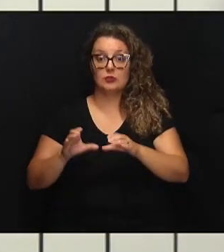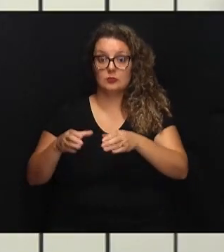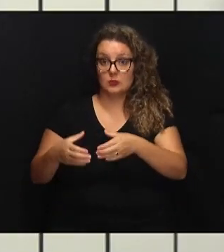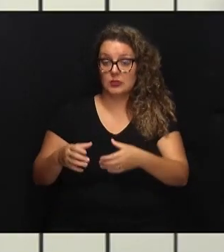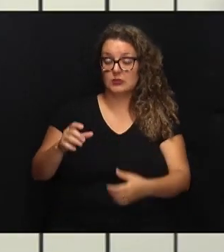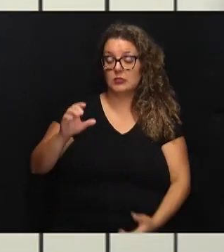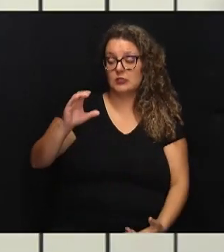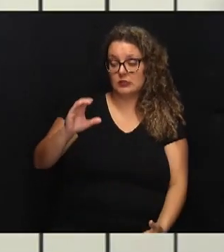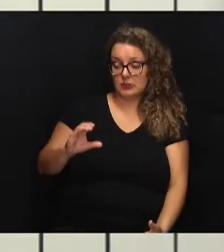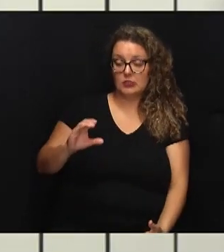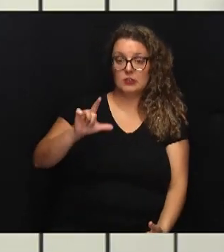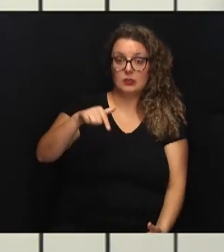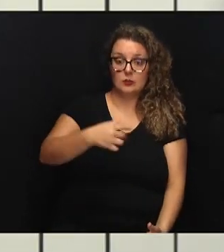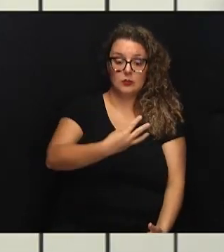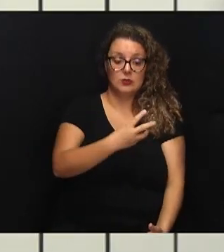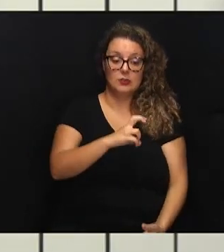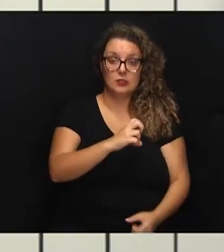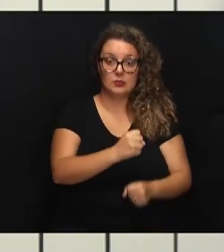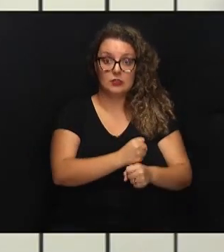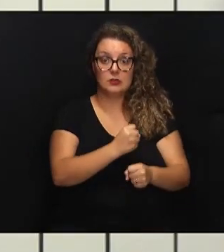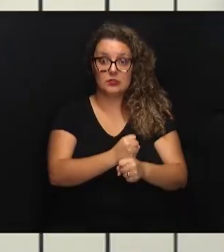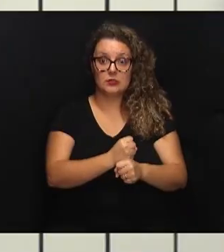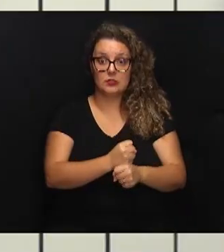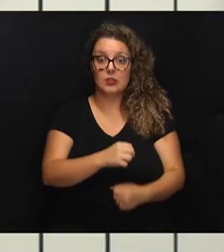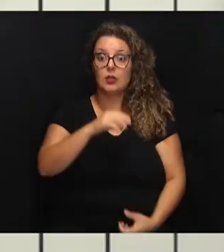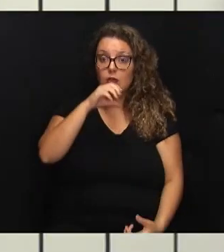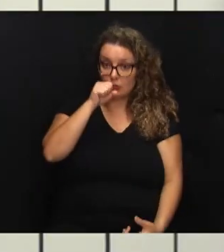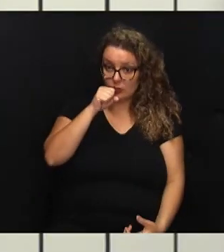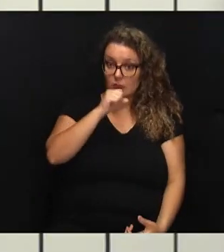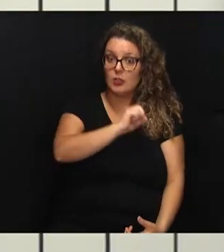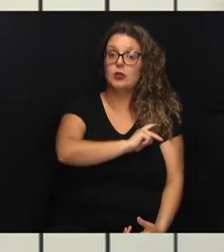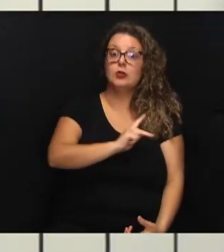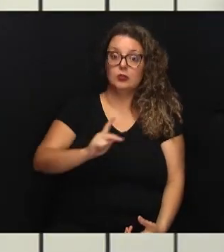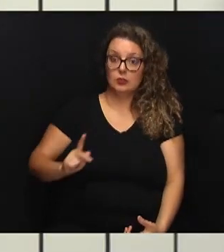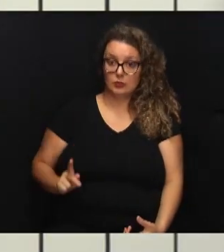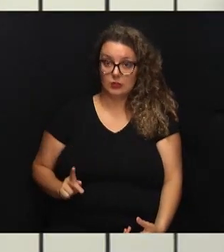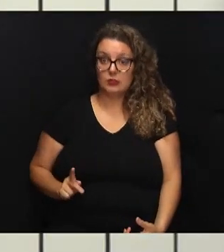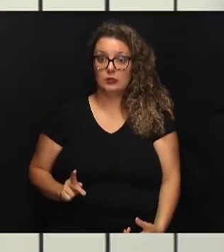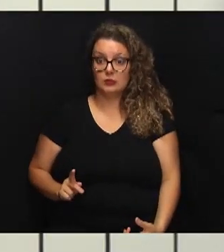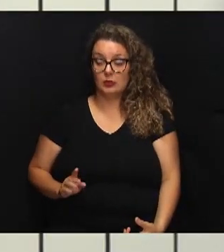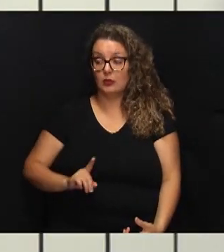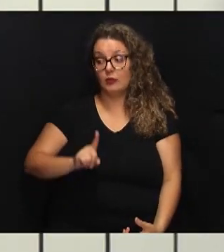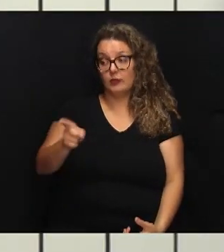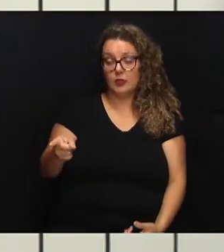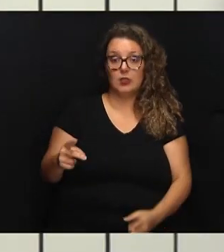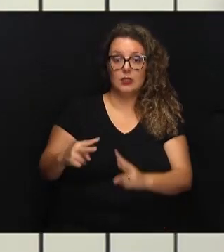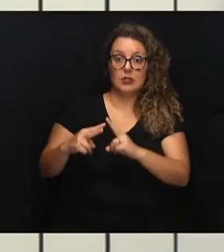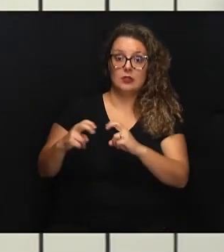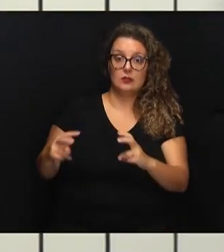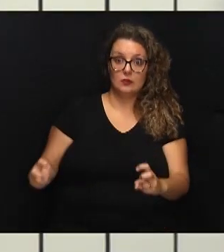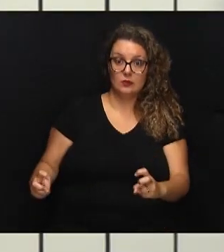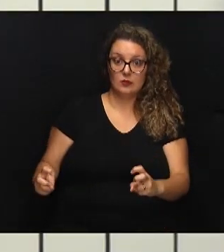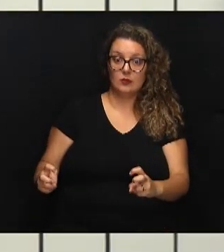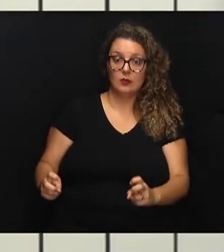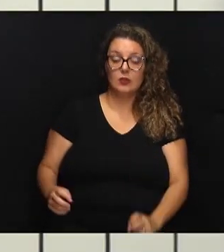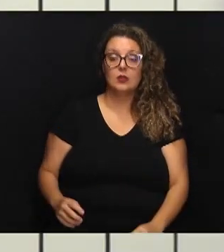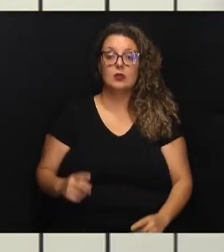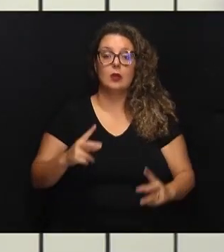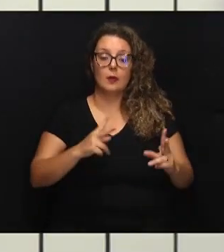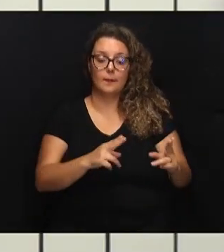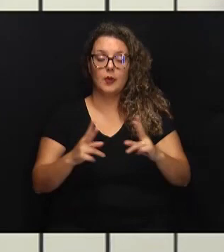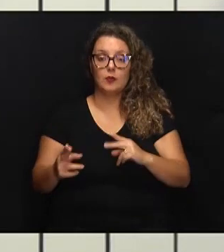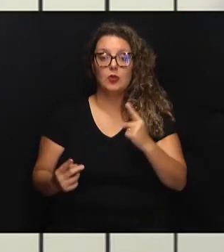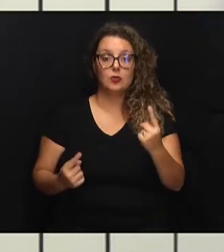Brasileirão, depois de 35 anos, no sábado, a Ponte Preta foi até Florianópolis e empatou em